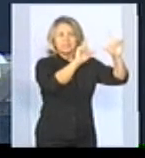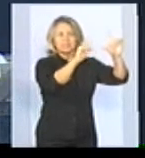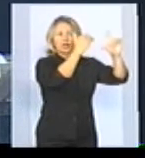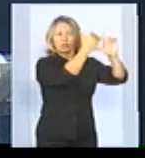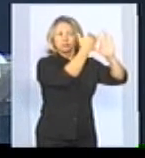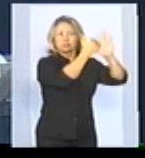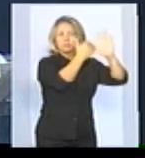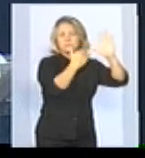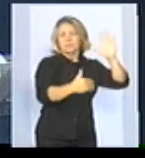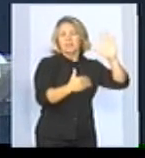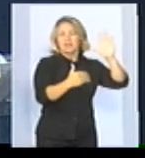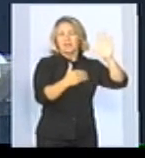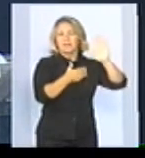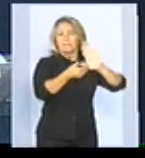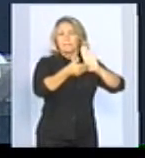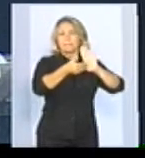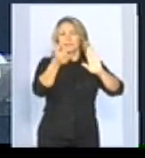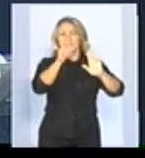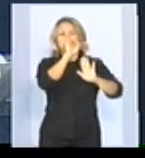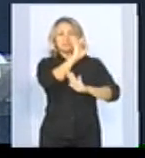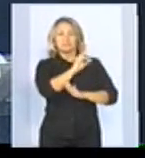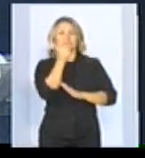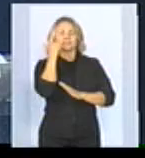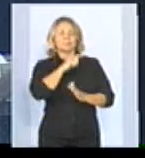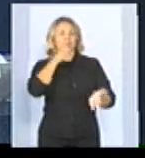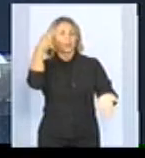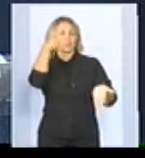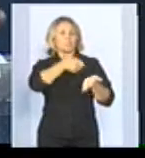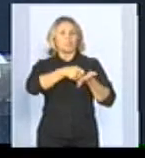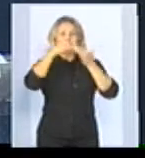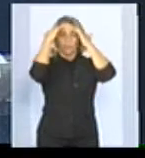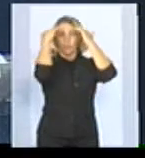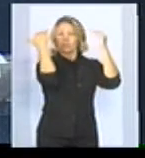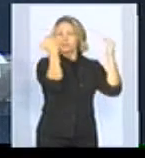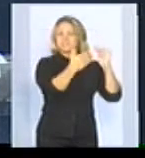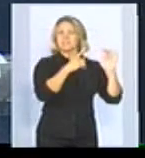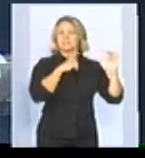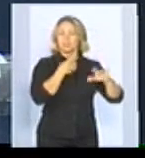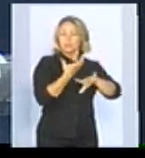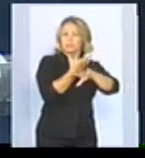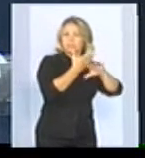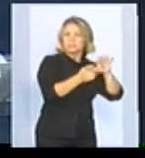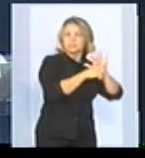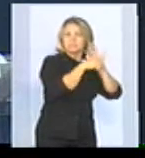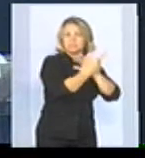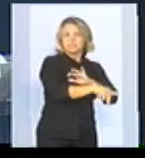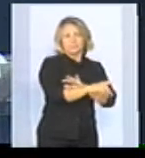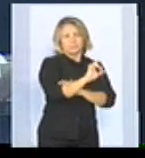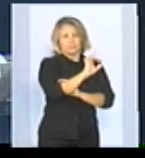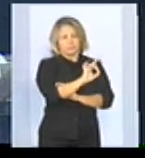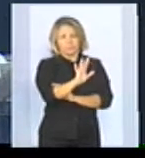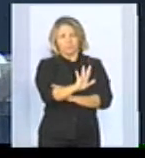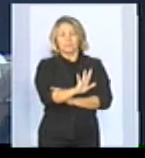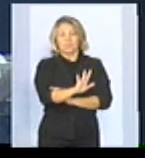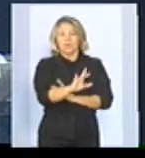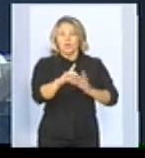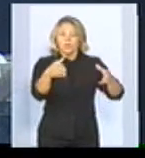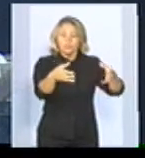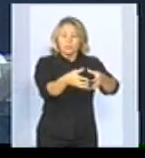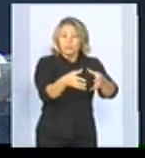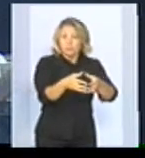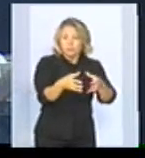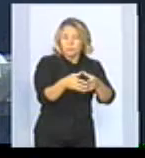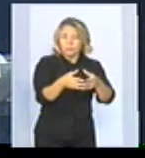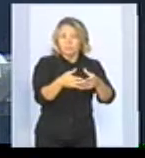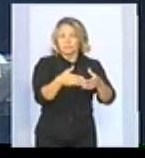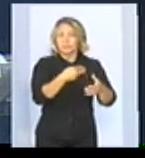ferida apenas para cumprir uma determinação de que ali tem que ter um determinado conteúdo etc etc né o setor senhor Ministro